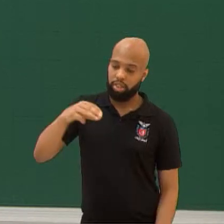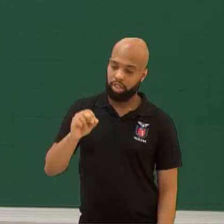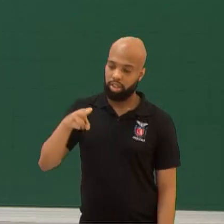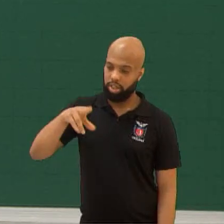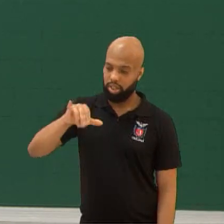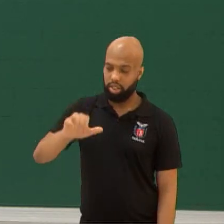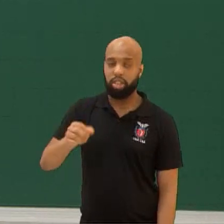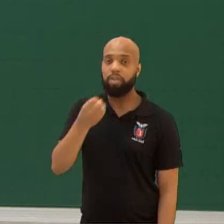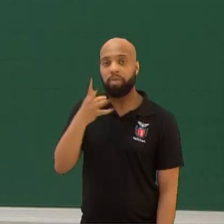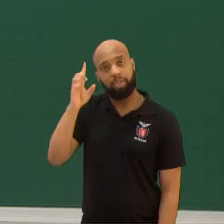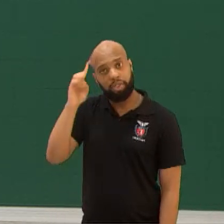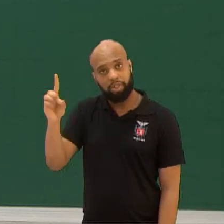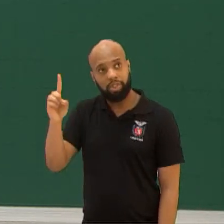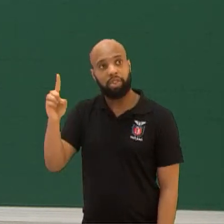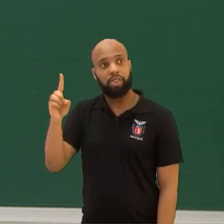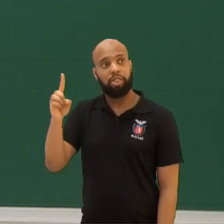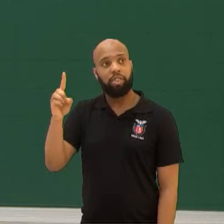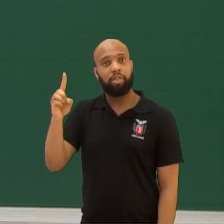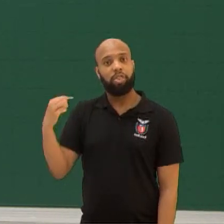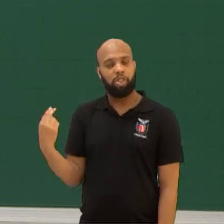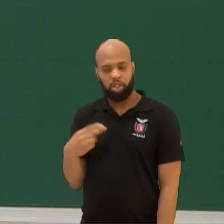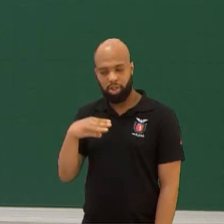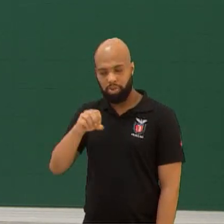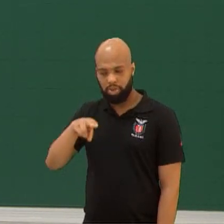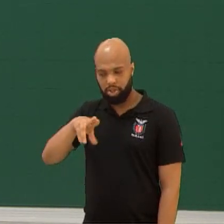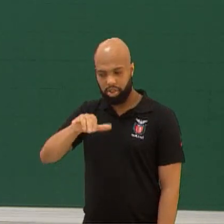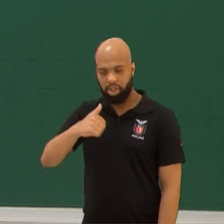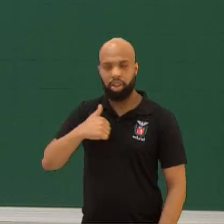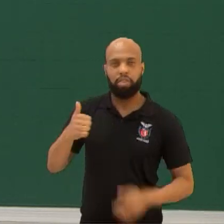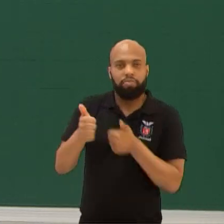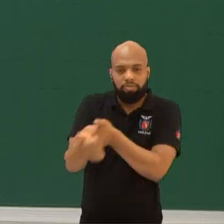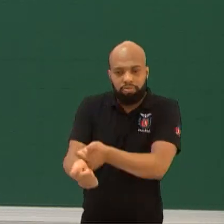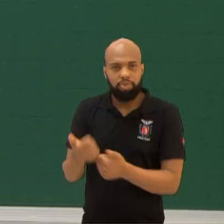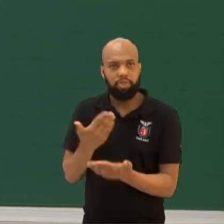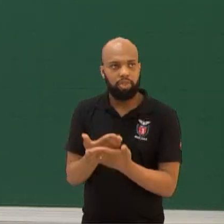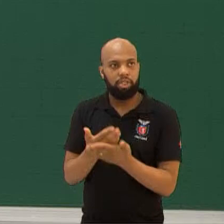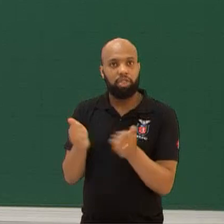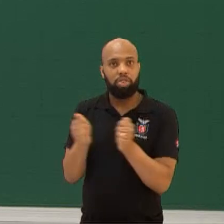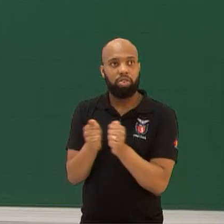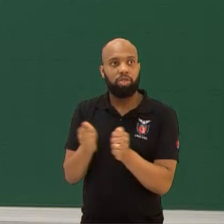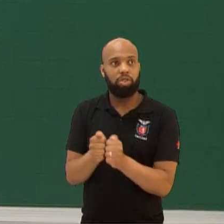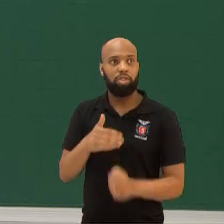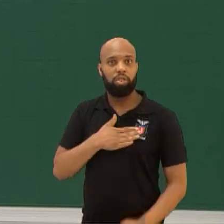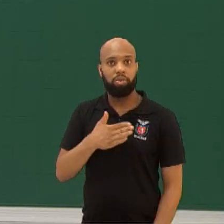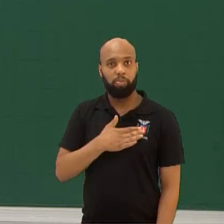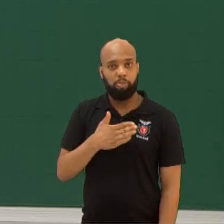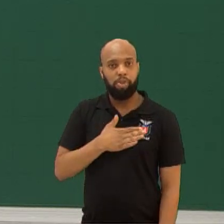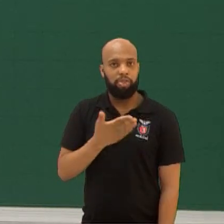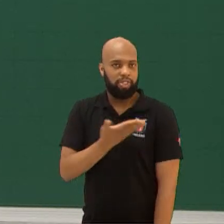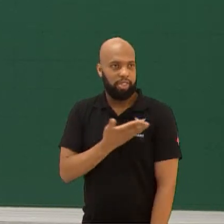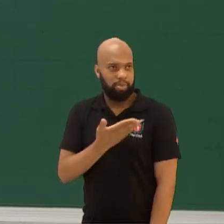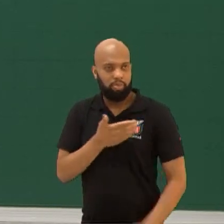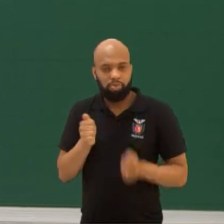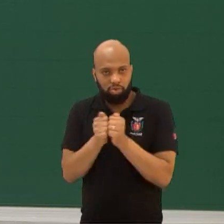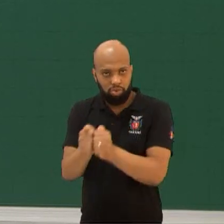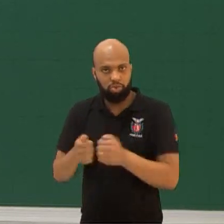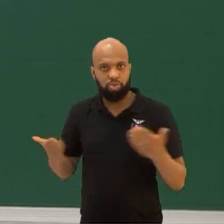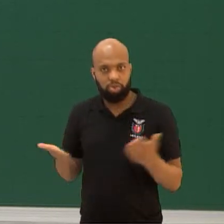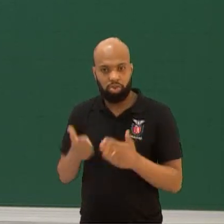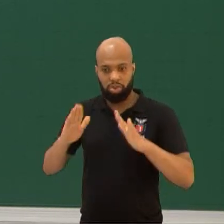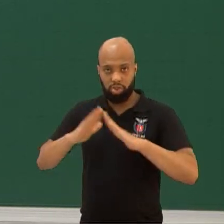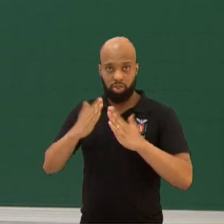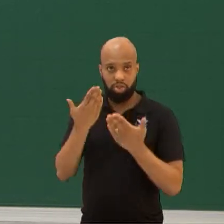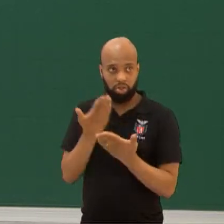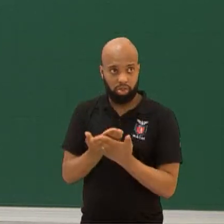Bom dia, professoras. Me chamo Mônica e estou acompanhando as aulas com meus amigos Vitor e Victor. Somos do Colégio Estadual